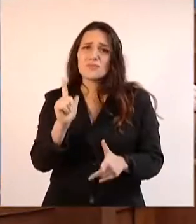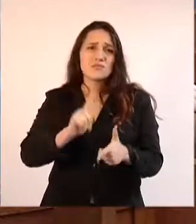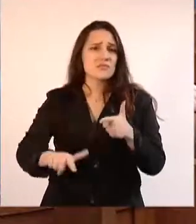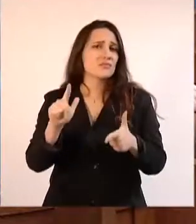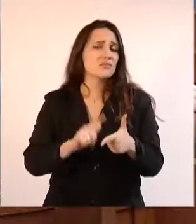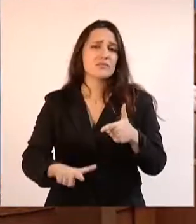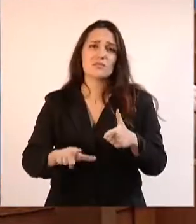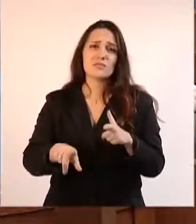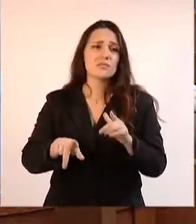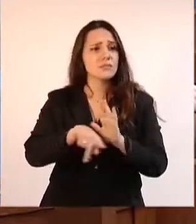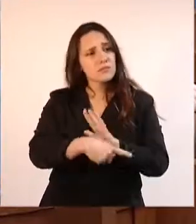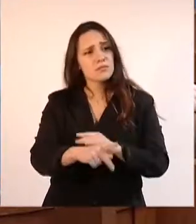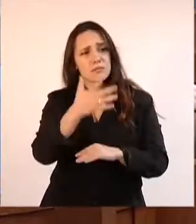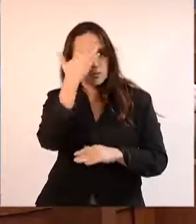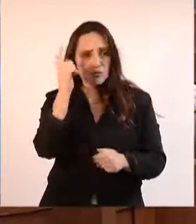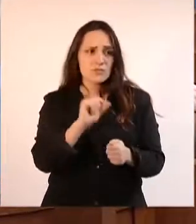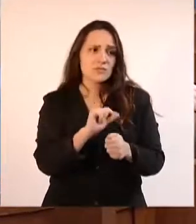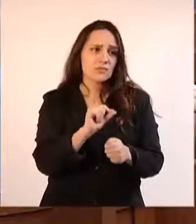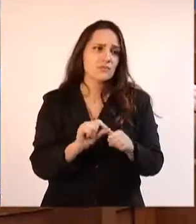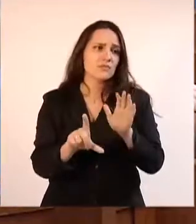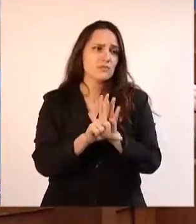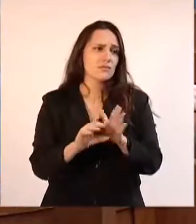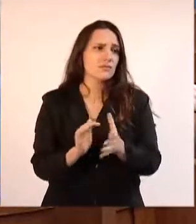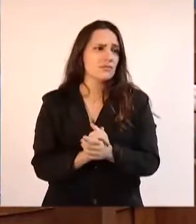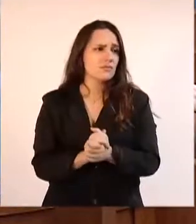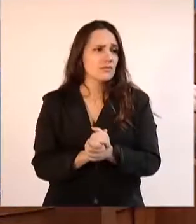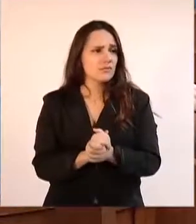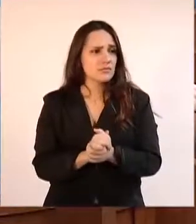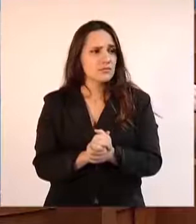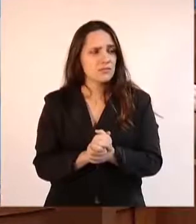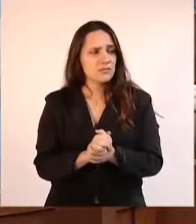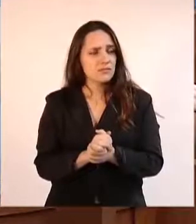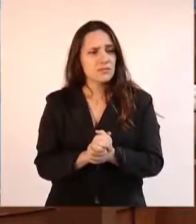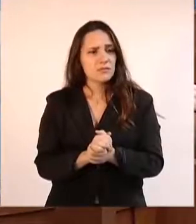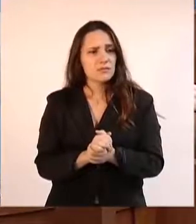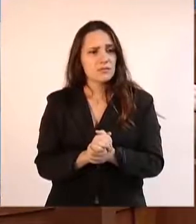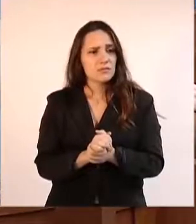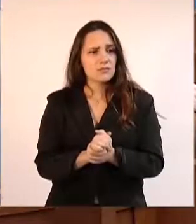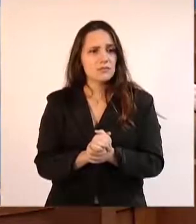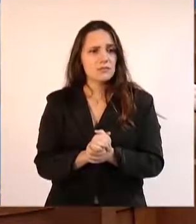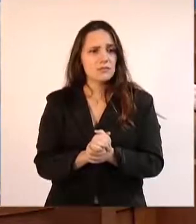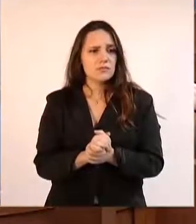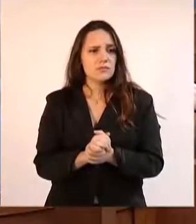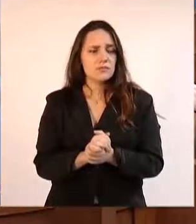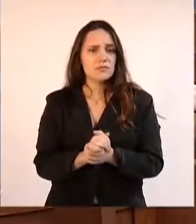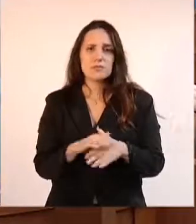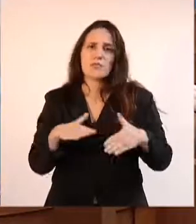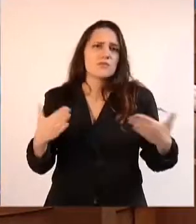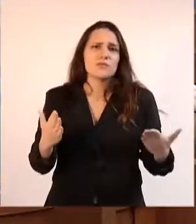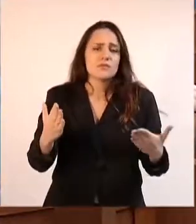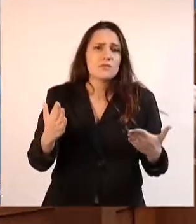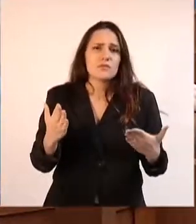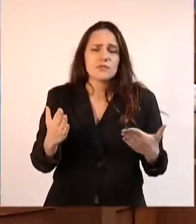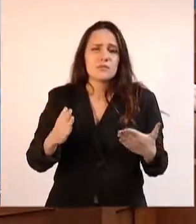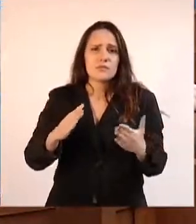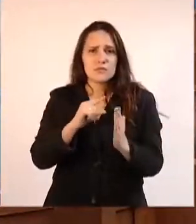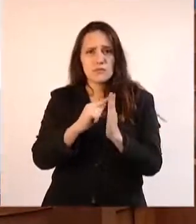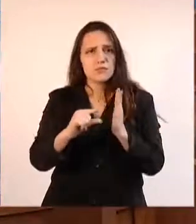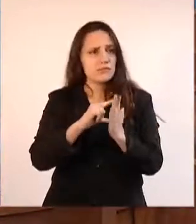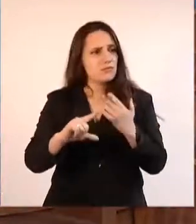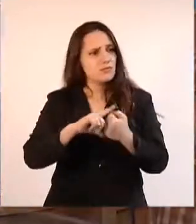de iniciativa. Eu conclamo aos parlamentares dizer qual é o item que nós estamos votando nessa